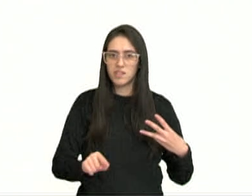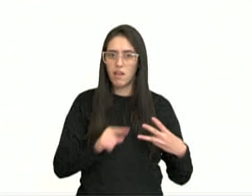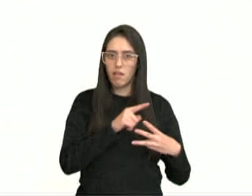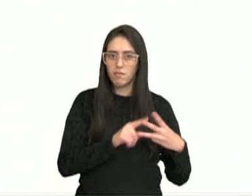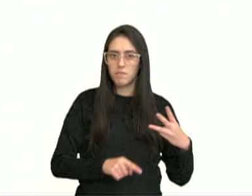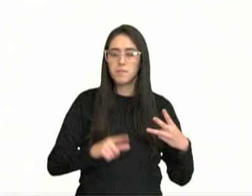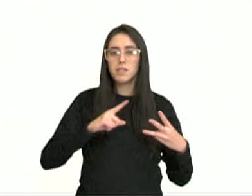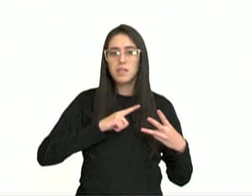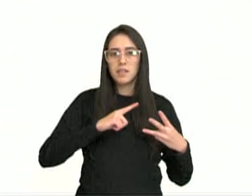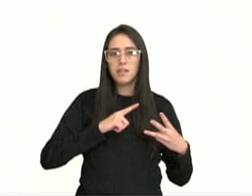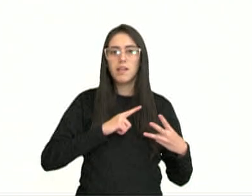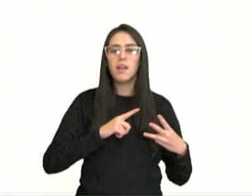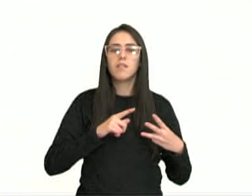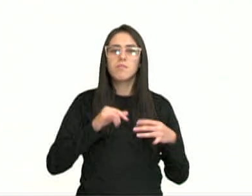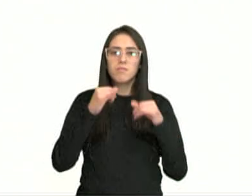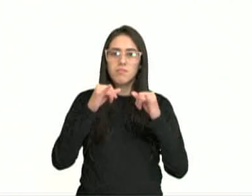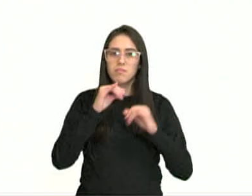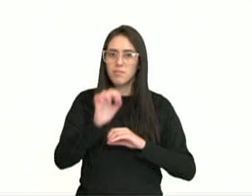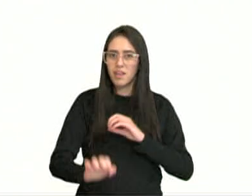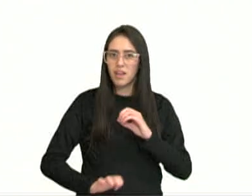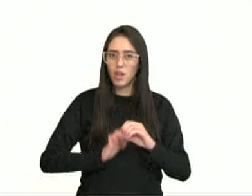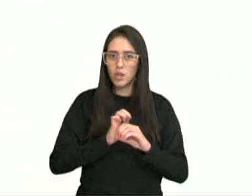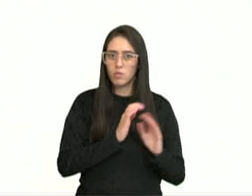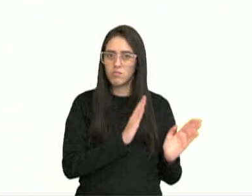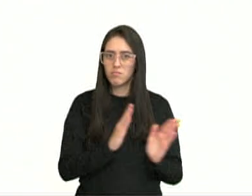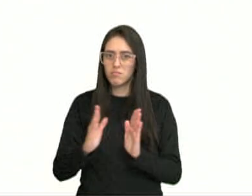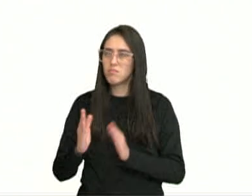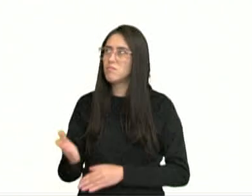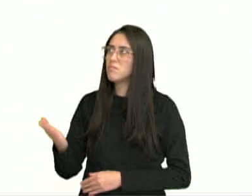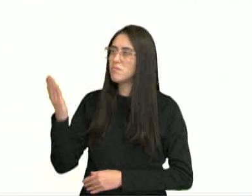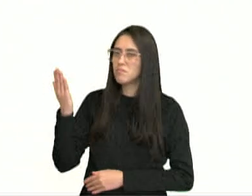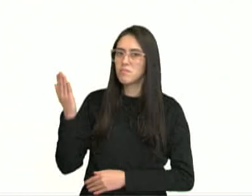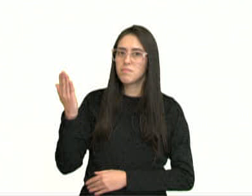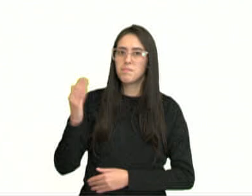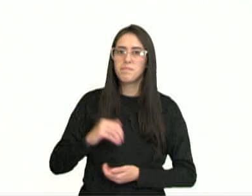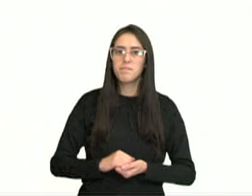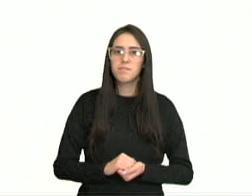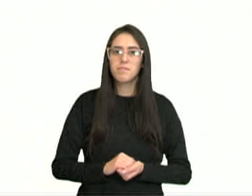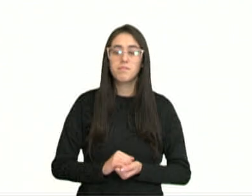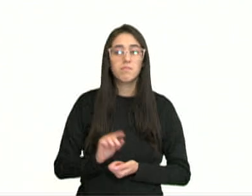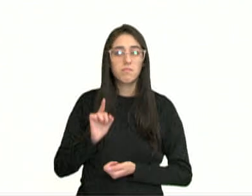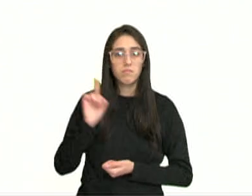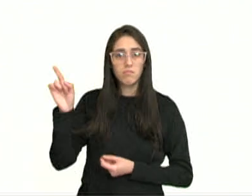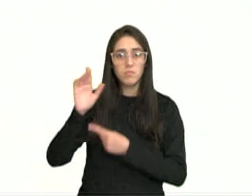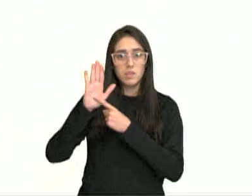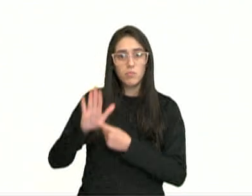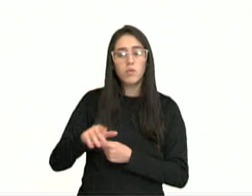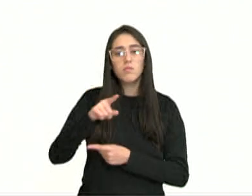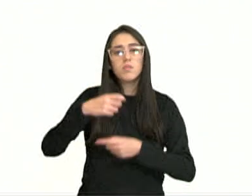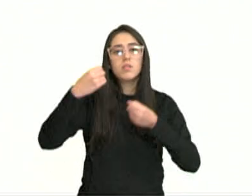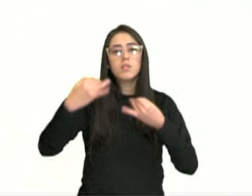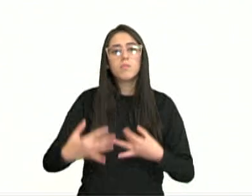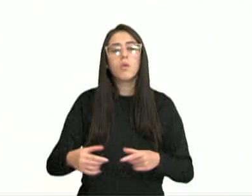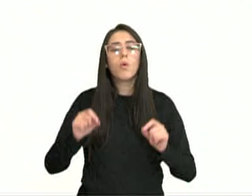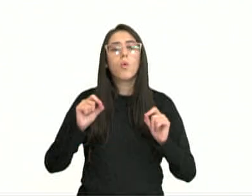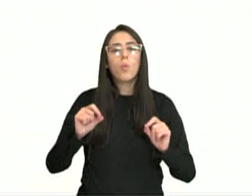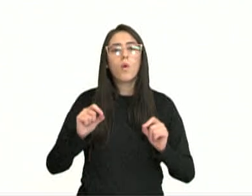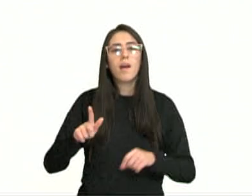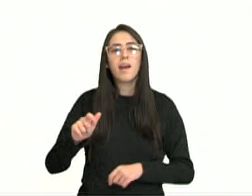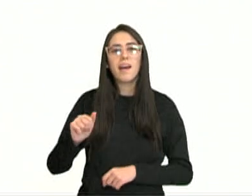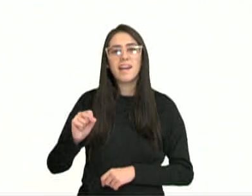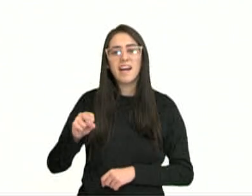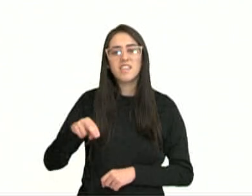seguintes estruturas eletrônicas no estado fundamental. De acordo com tais estruturas, classifica os elementos em gás